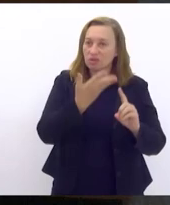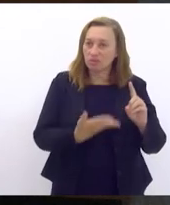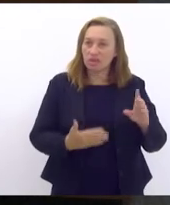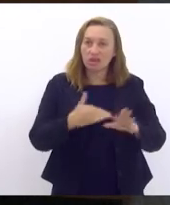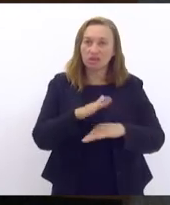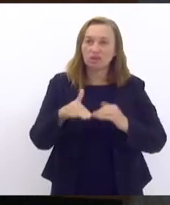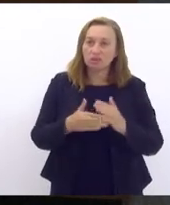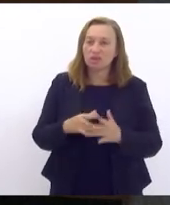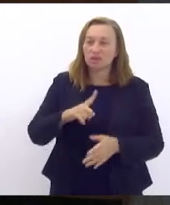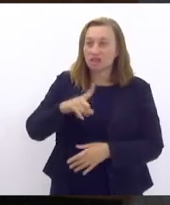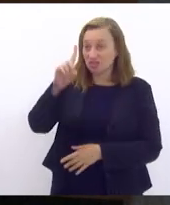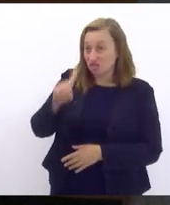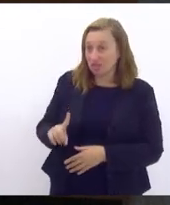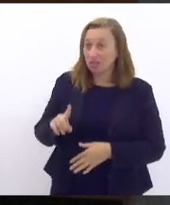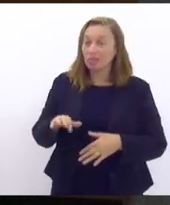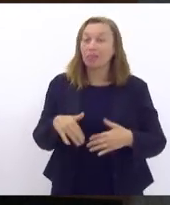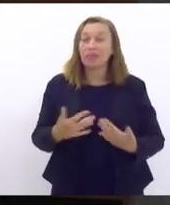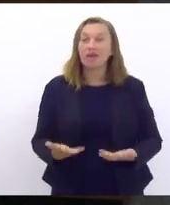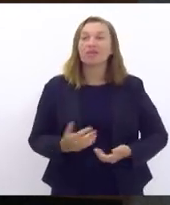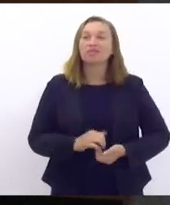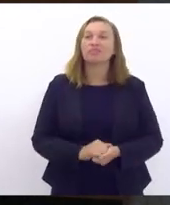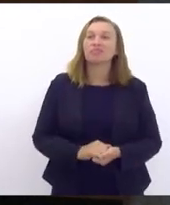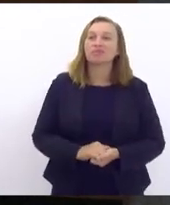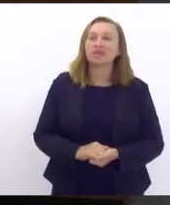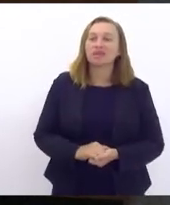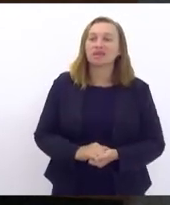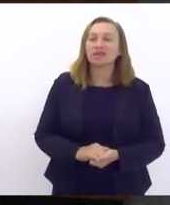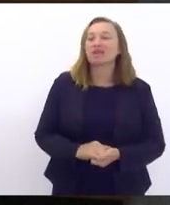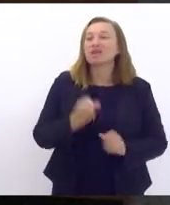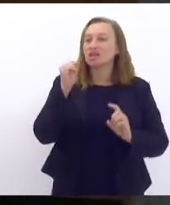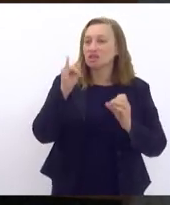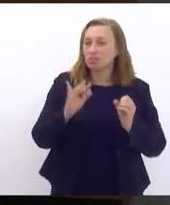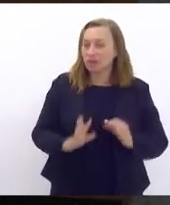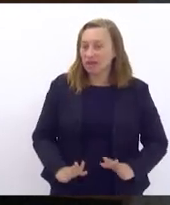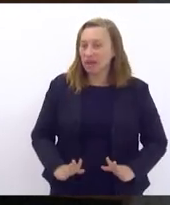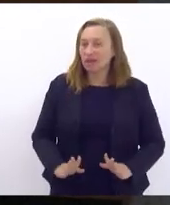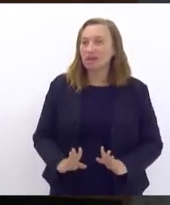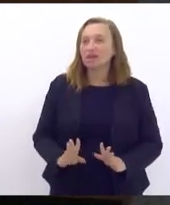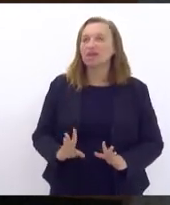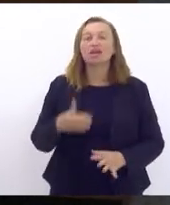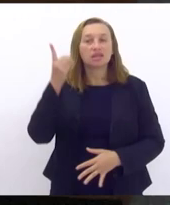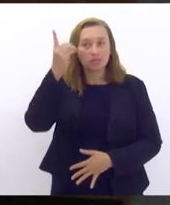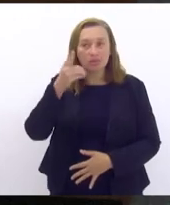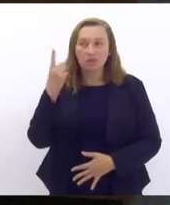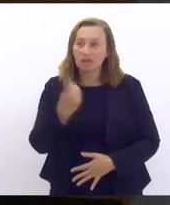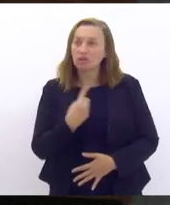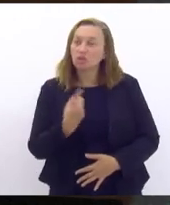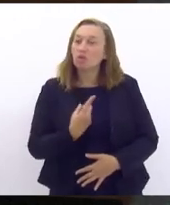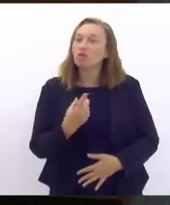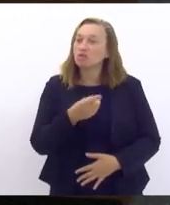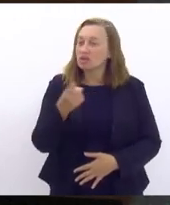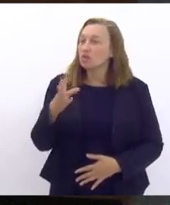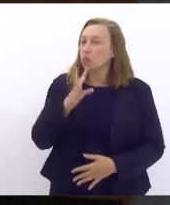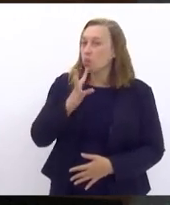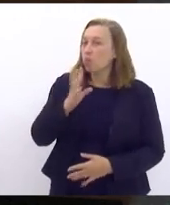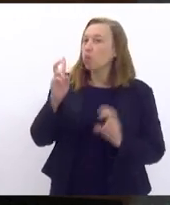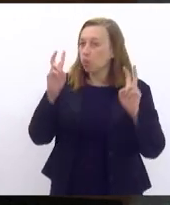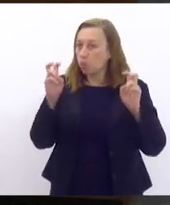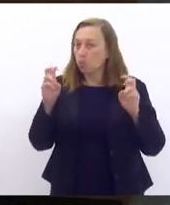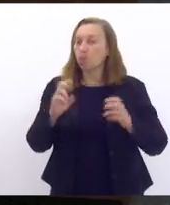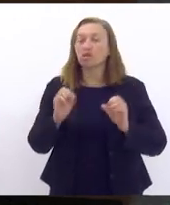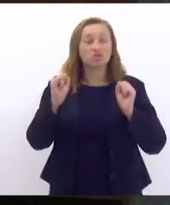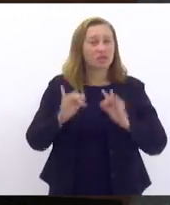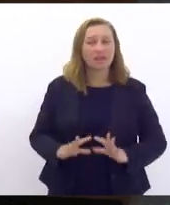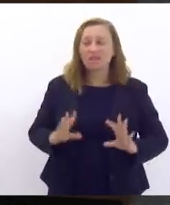que tem direito. Então, queria explicar aqui aos nossos deputados todos conhecem o assunto, mas dar uma explicação